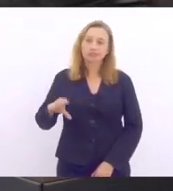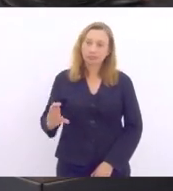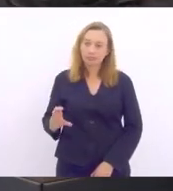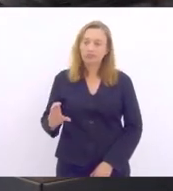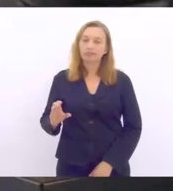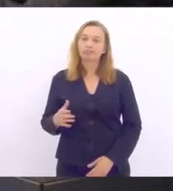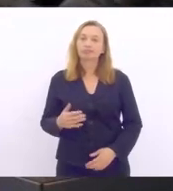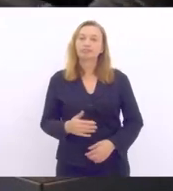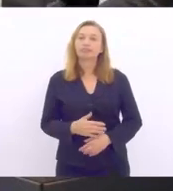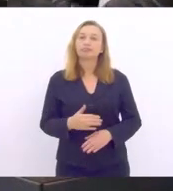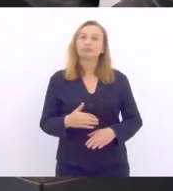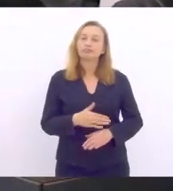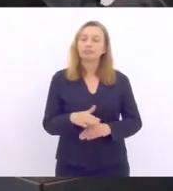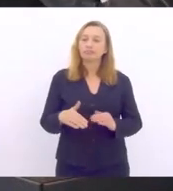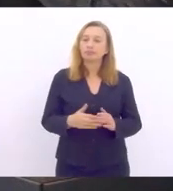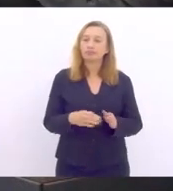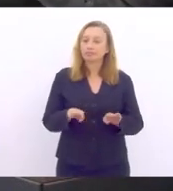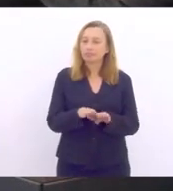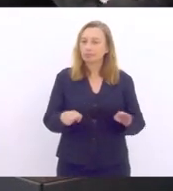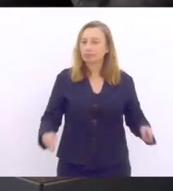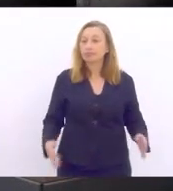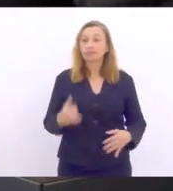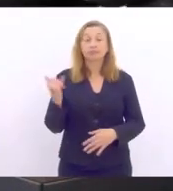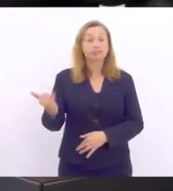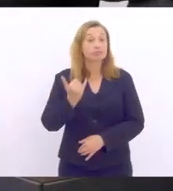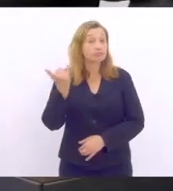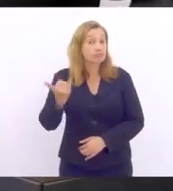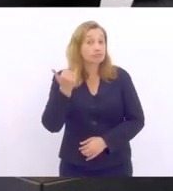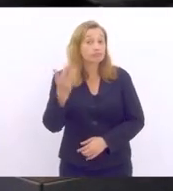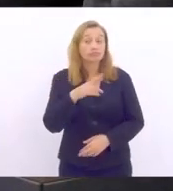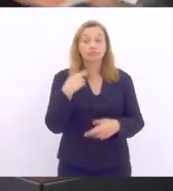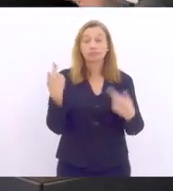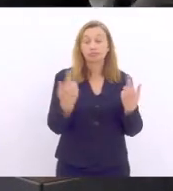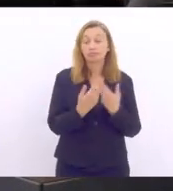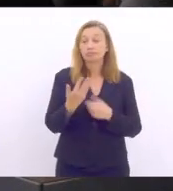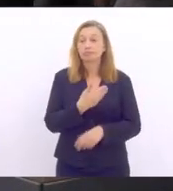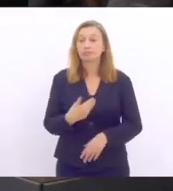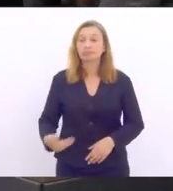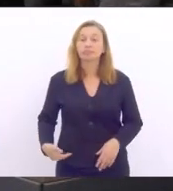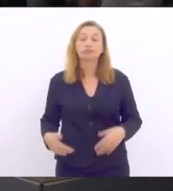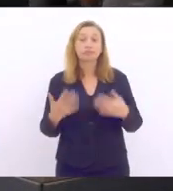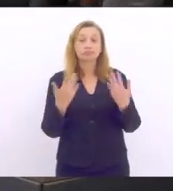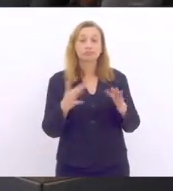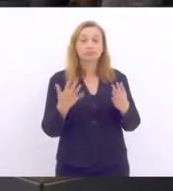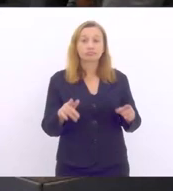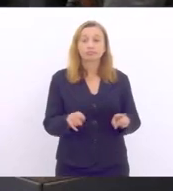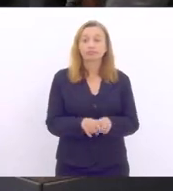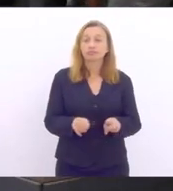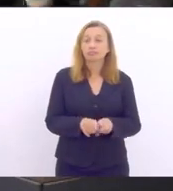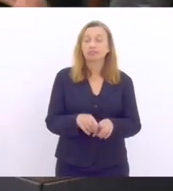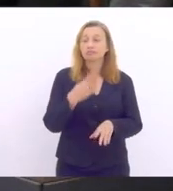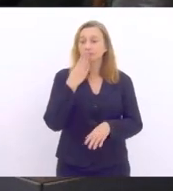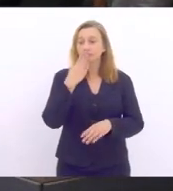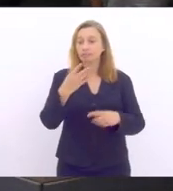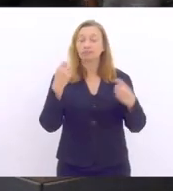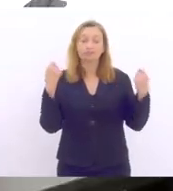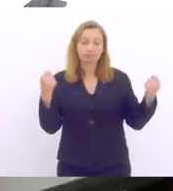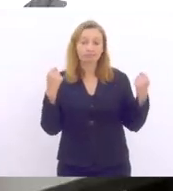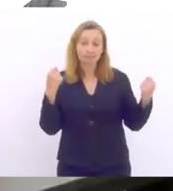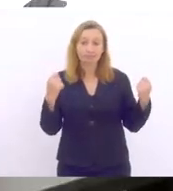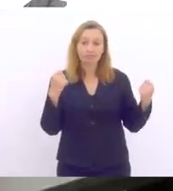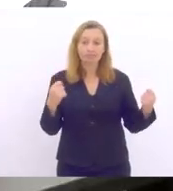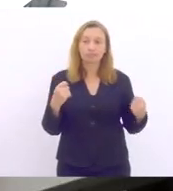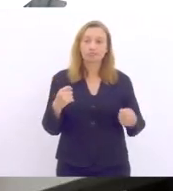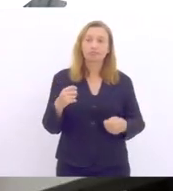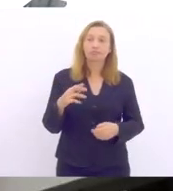eu cumprimento a demais mesa. Muito importante essa audiência pública. E cumprimento aqui as torcidas organizadas, a